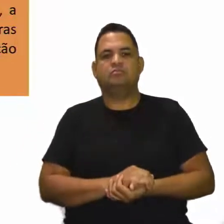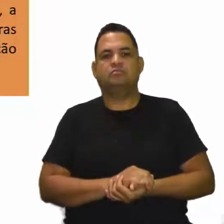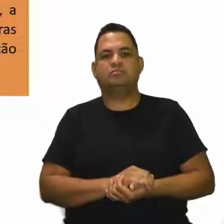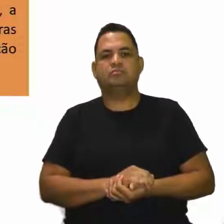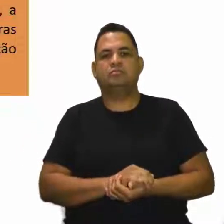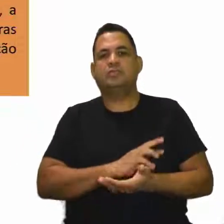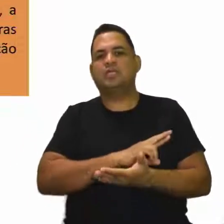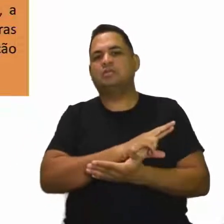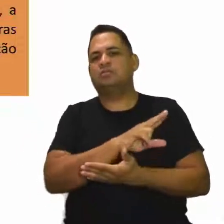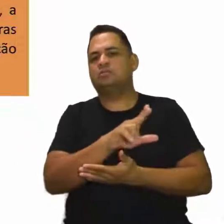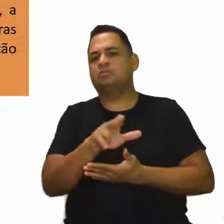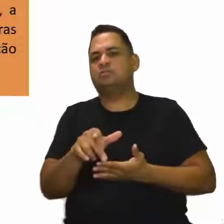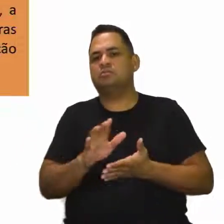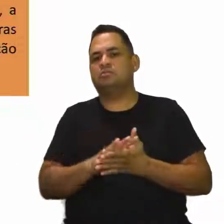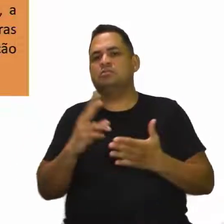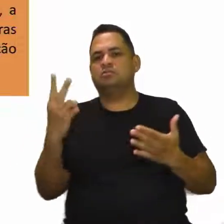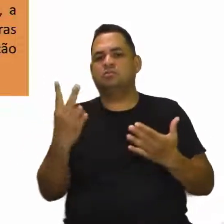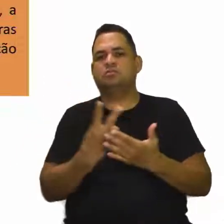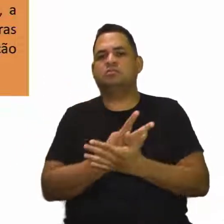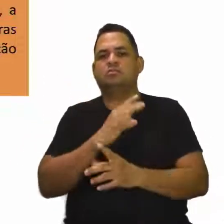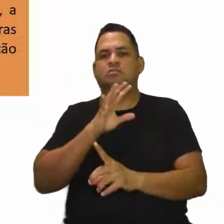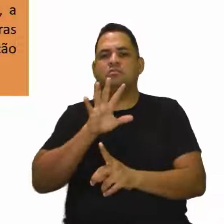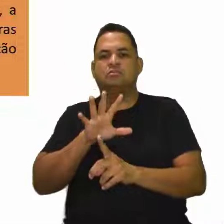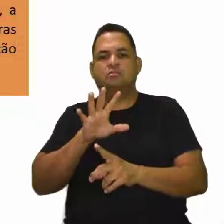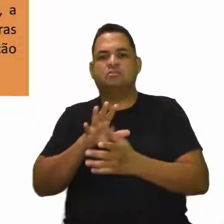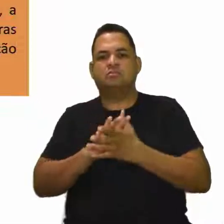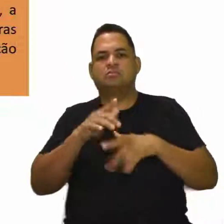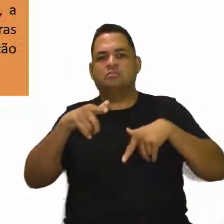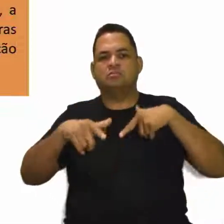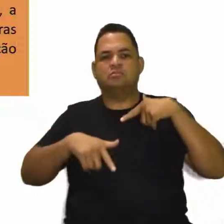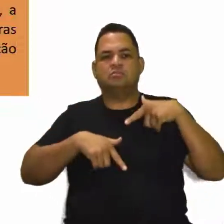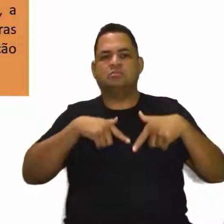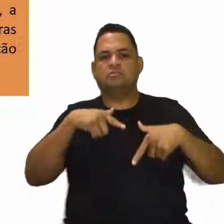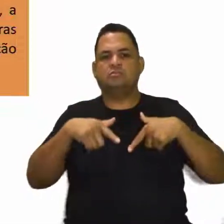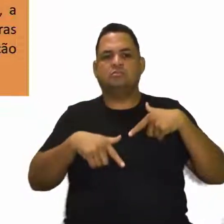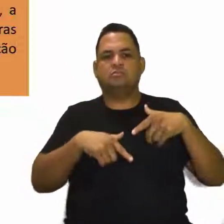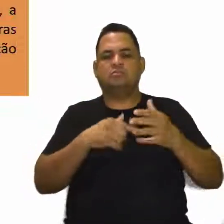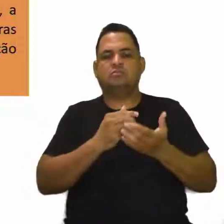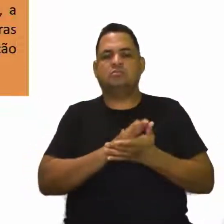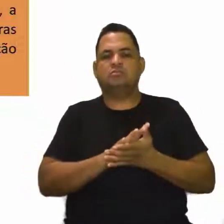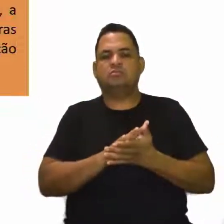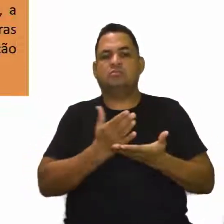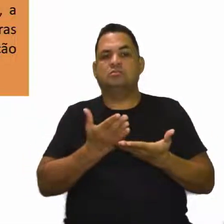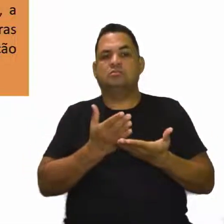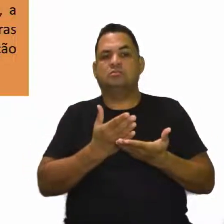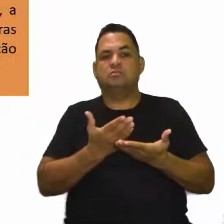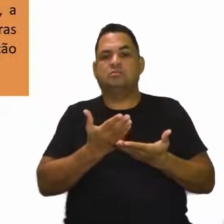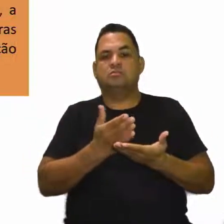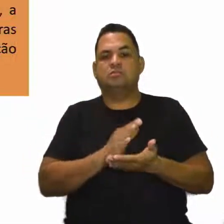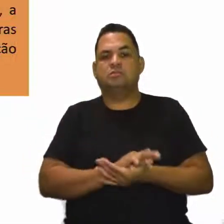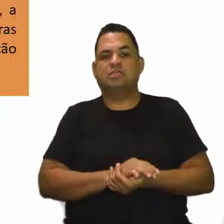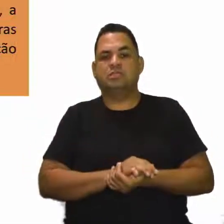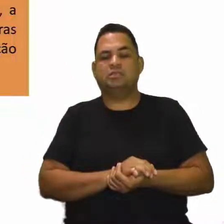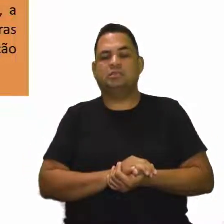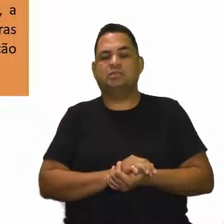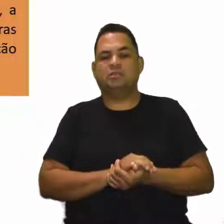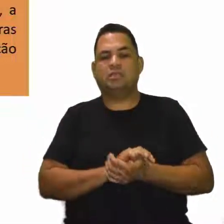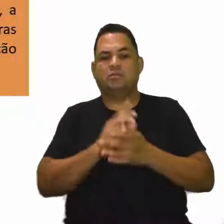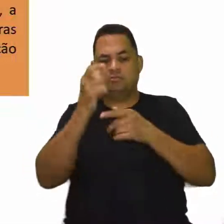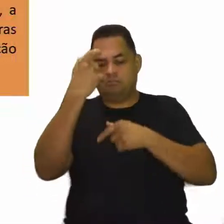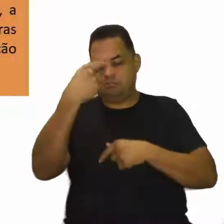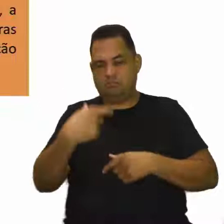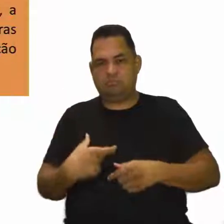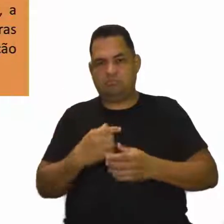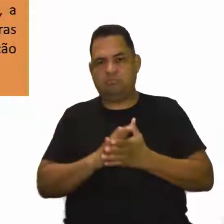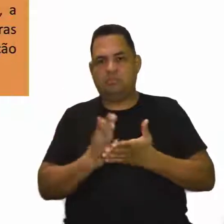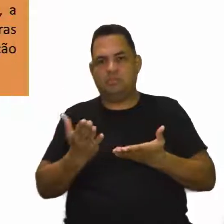os múltiplos fatores que nela intervêm como produto da ação humana, considerando a si mesmo como